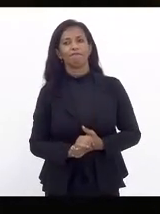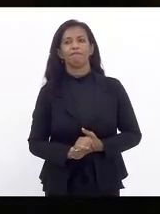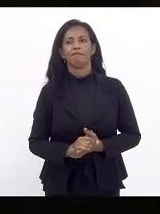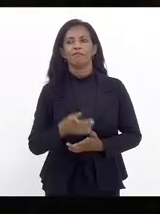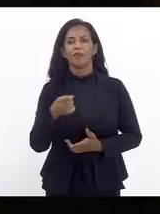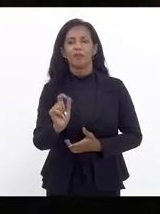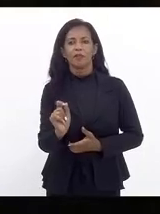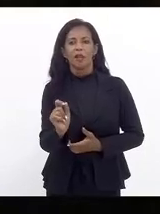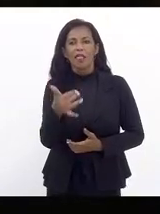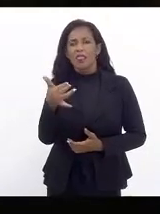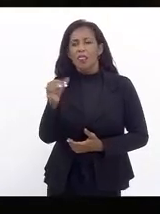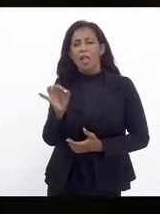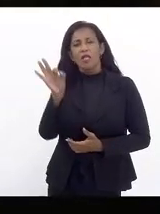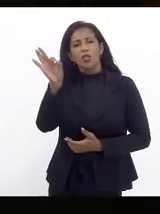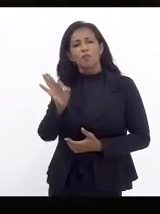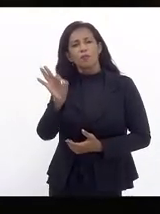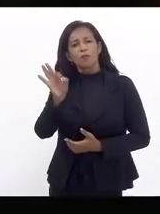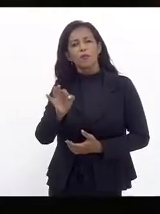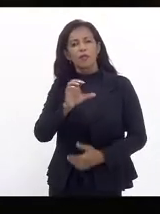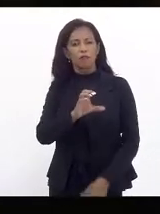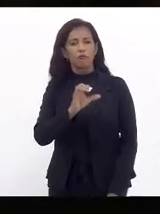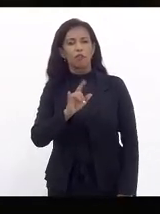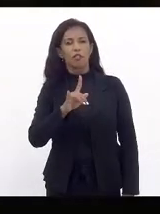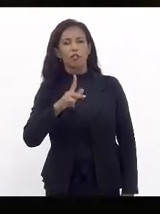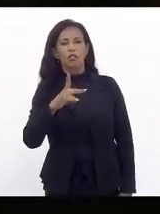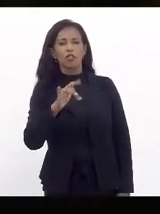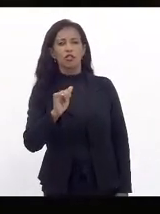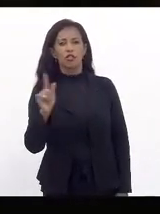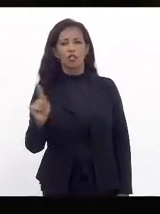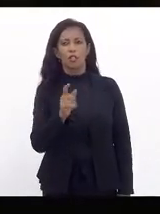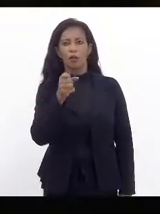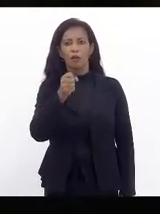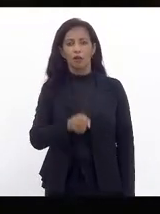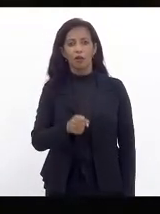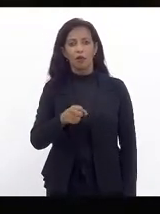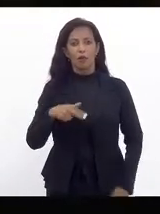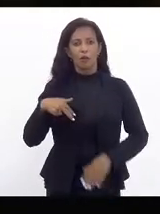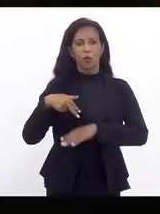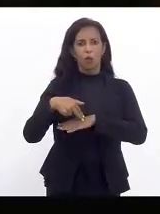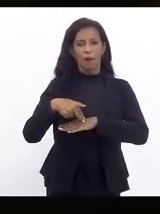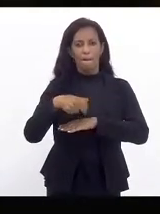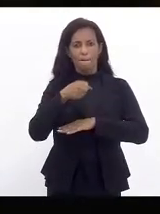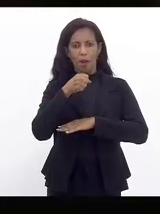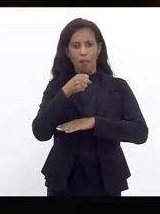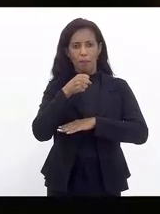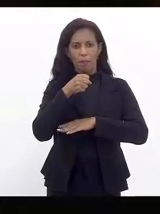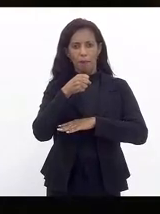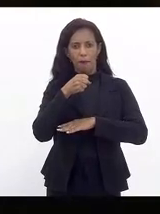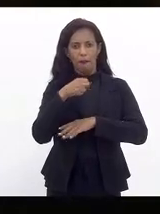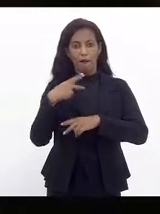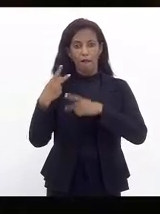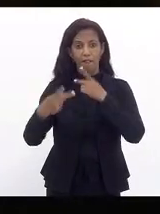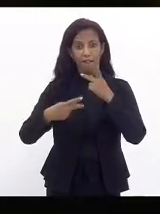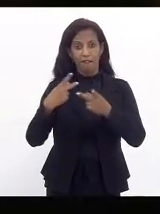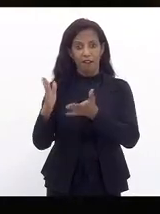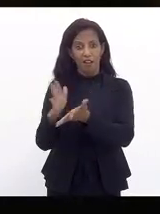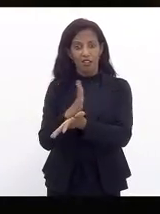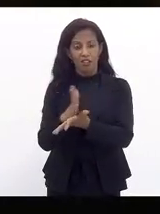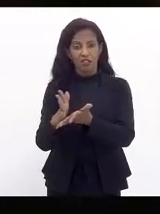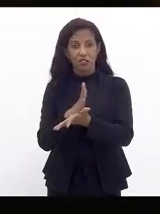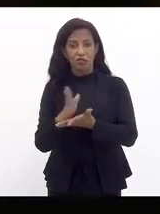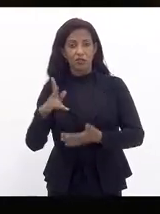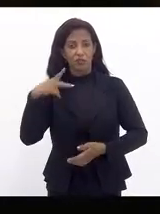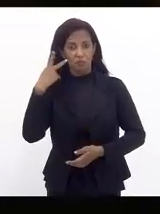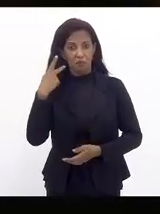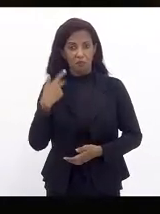ser 10% da Cidinha Campos e fazer uso daquele microfone e falar de alguns